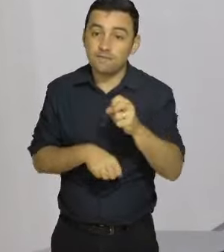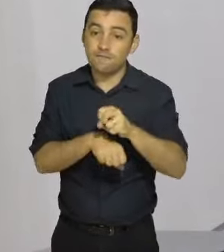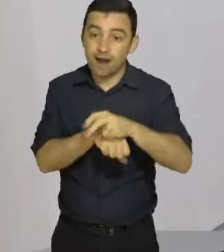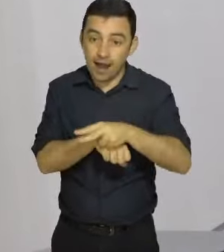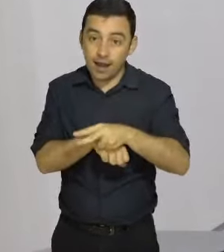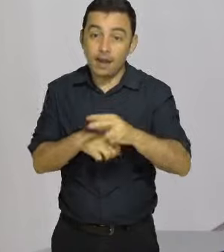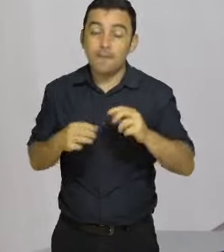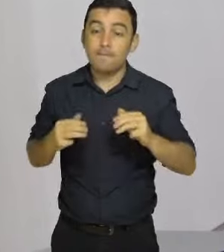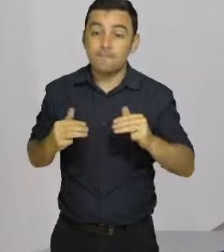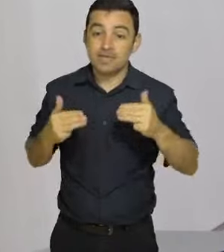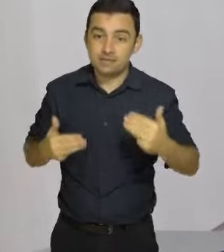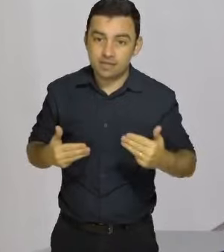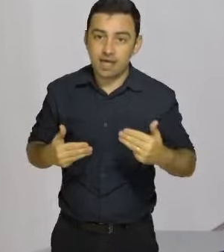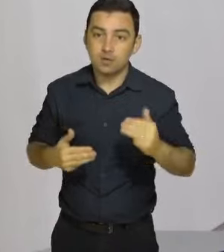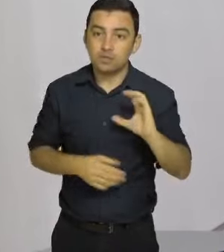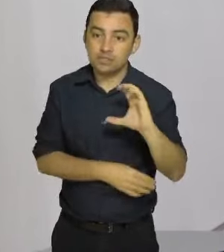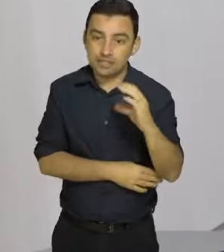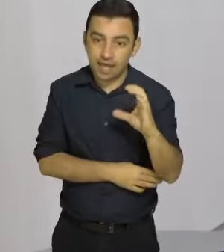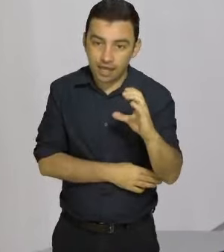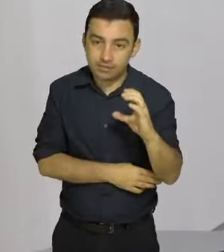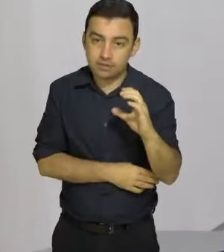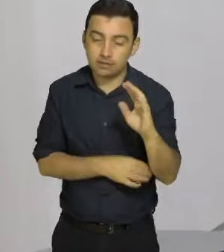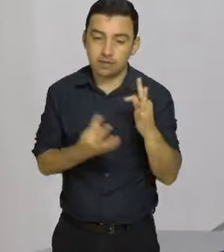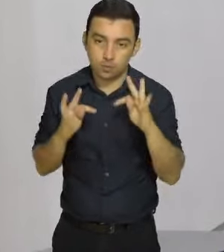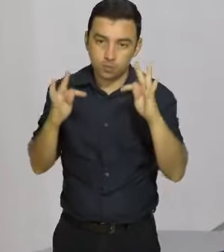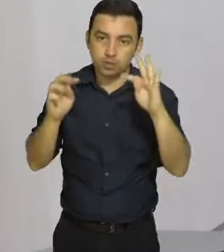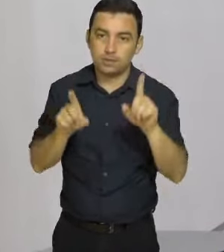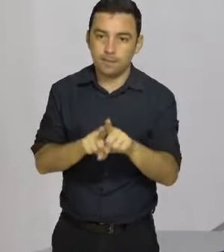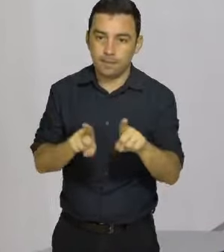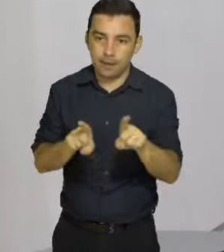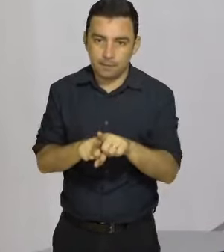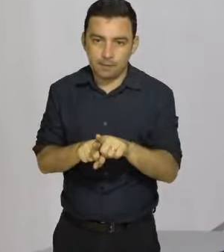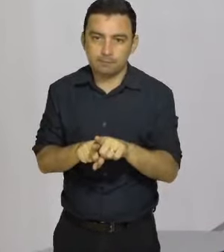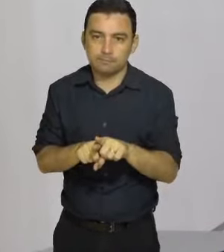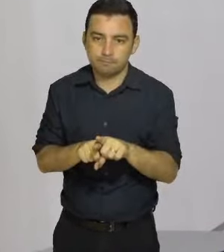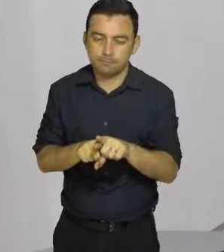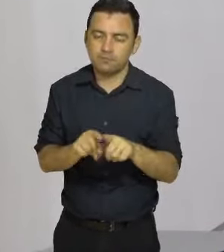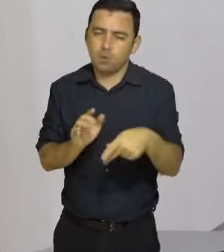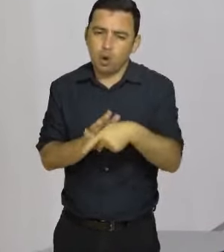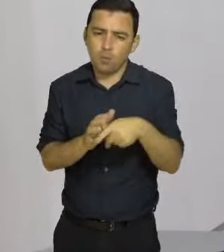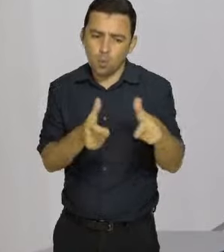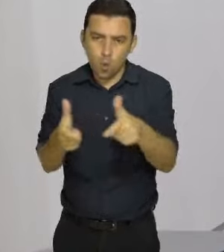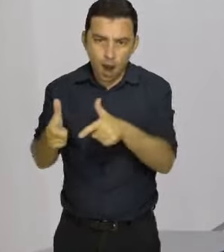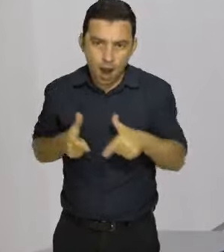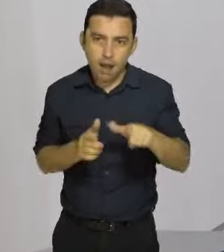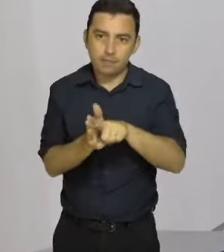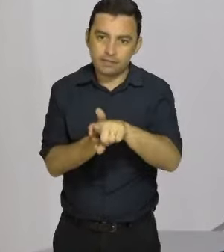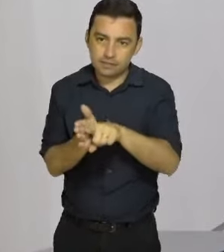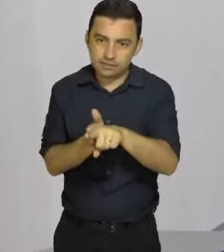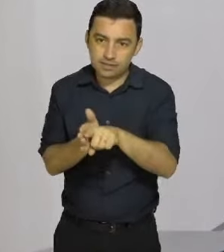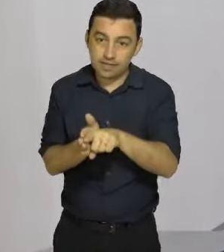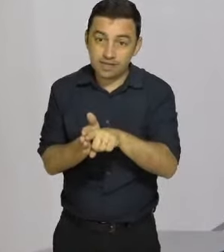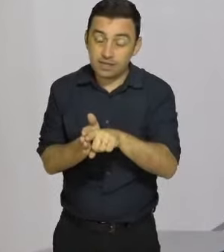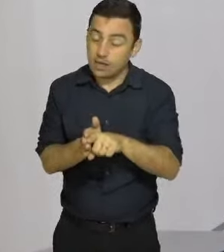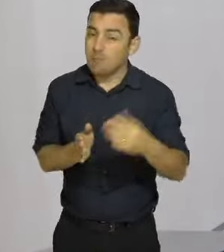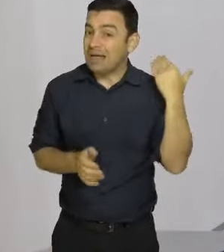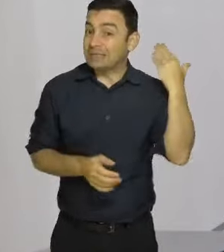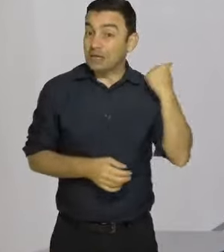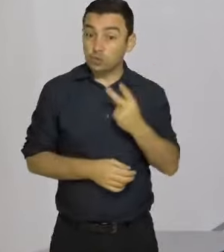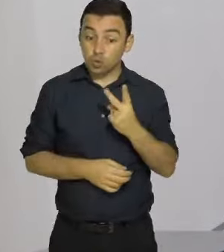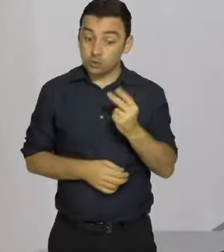Ministério da Ciência e Tecnologia e unidades de pesquisa, sendo que desde